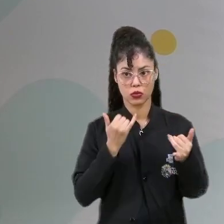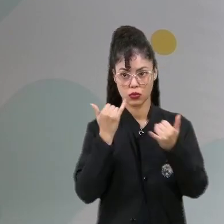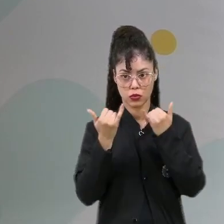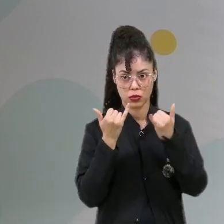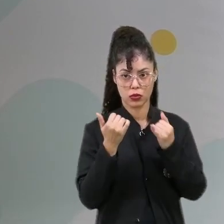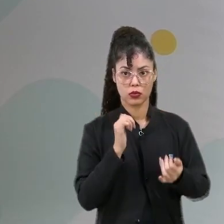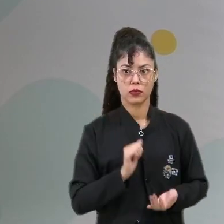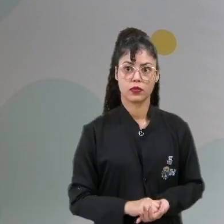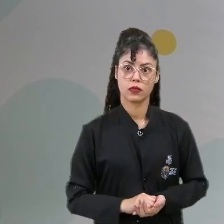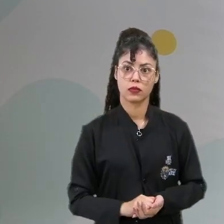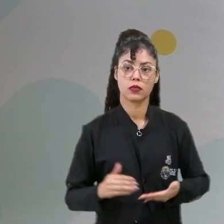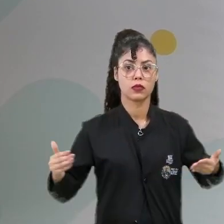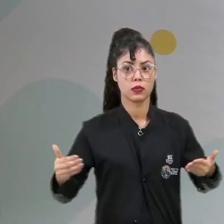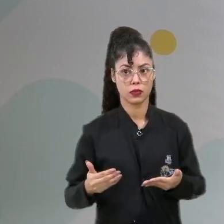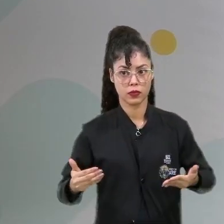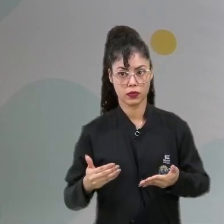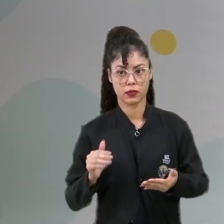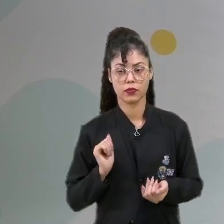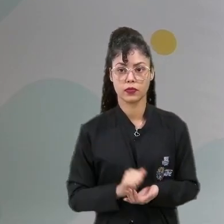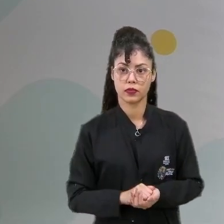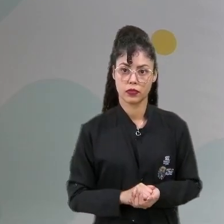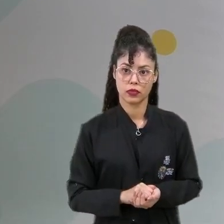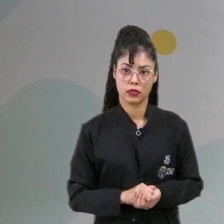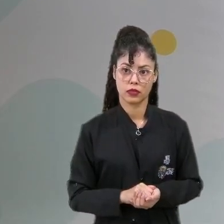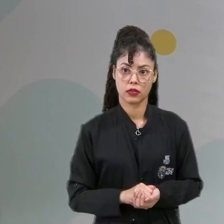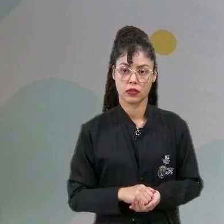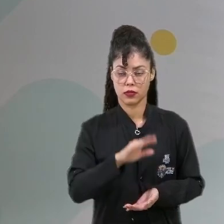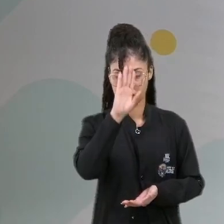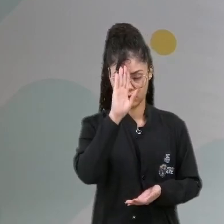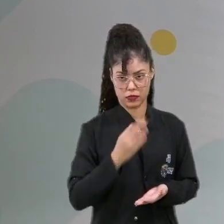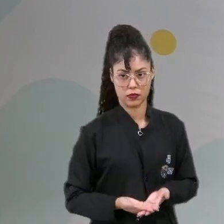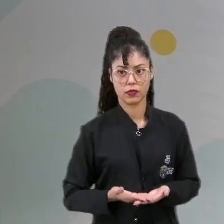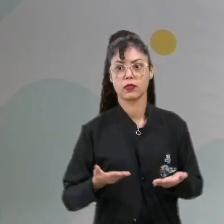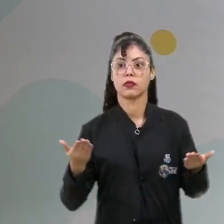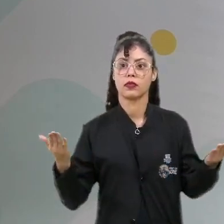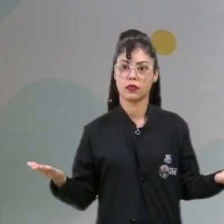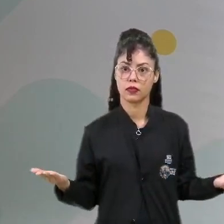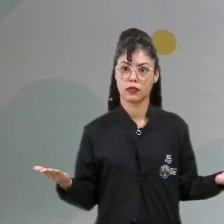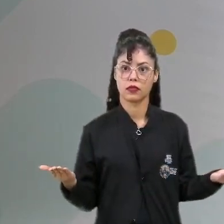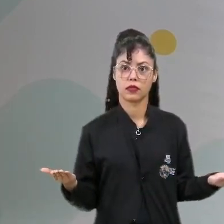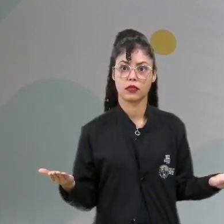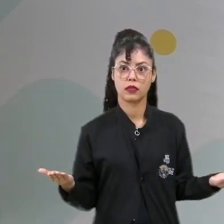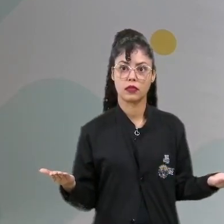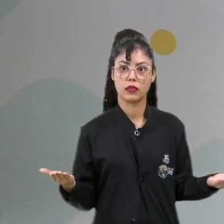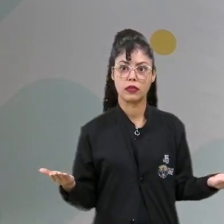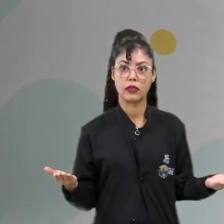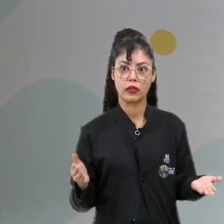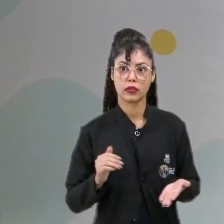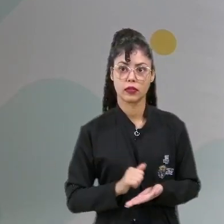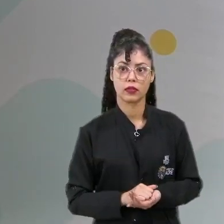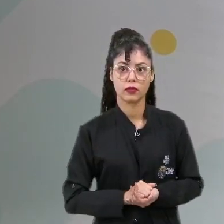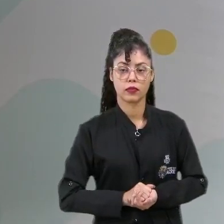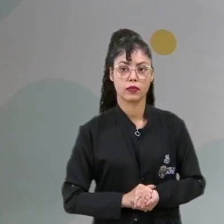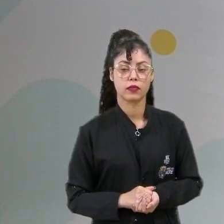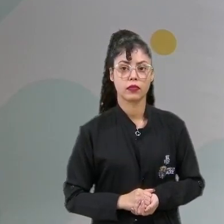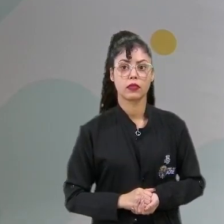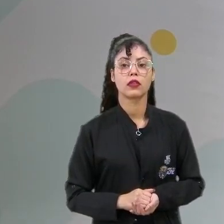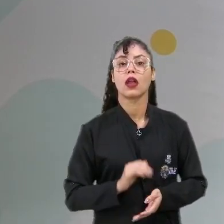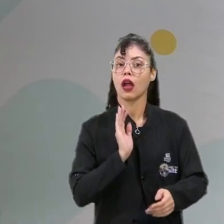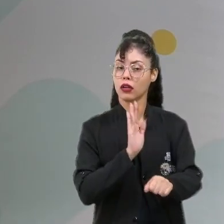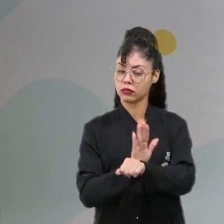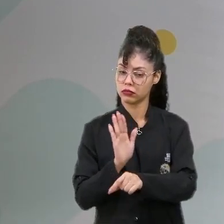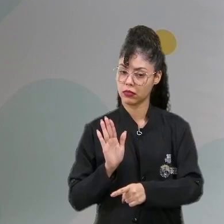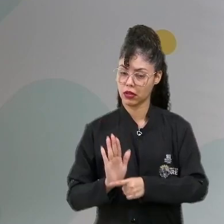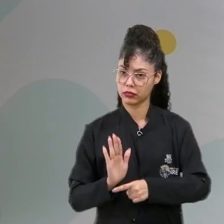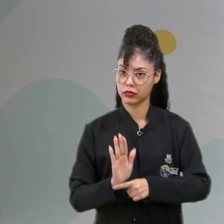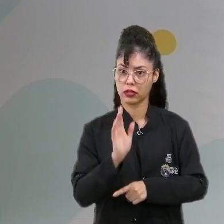informação mais atual, tá? Então, acredito que essas dicas possam te